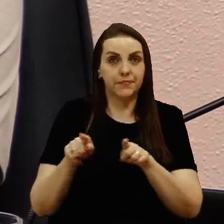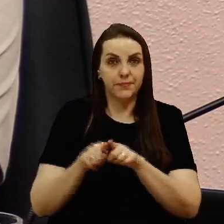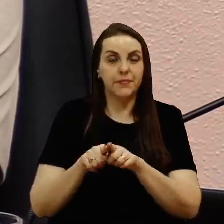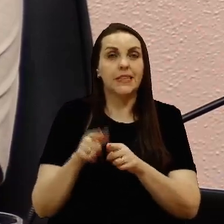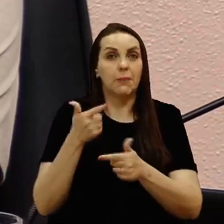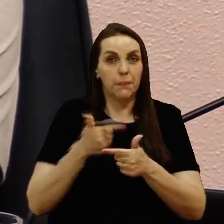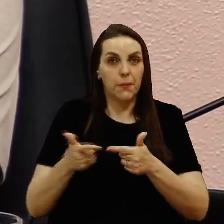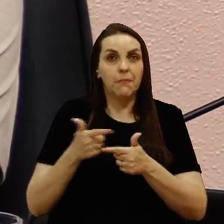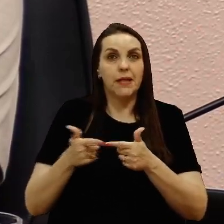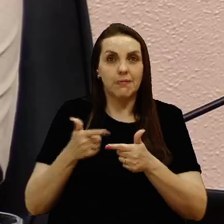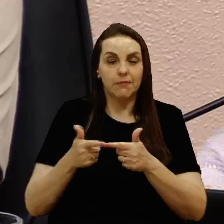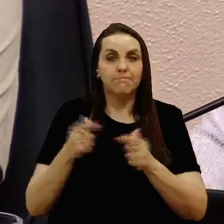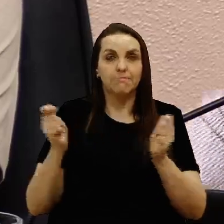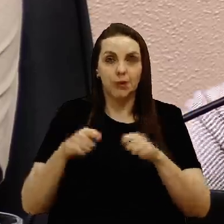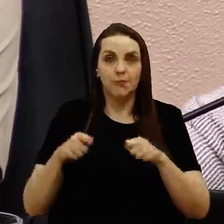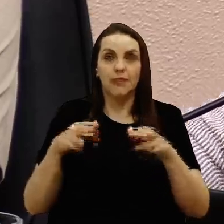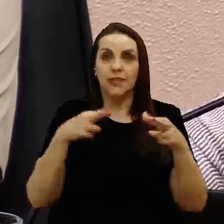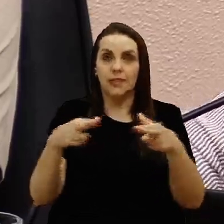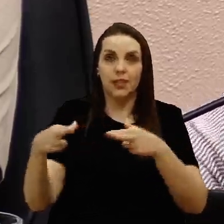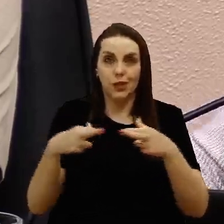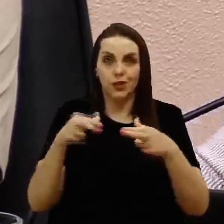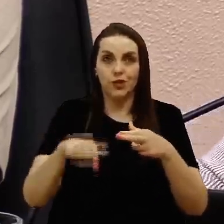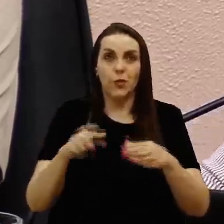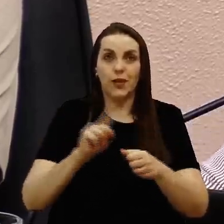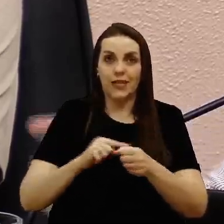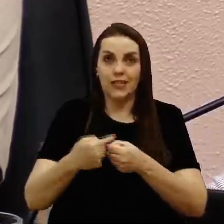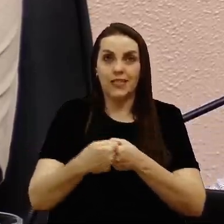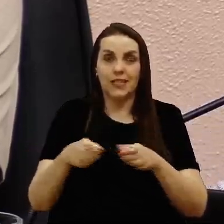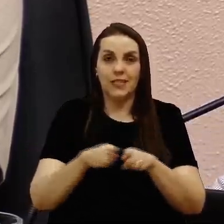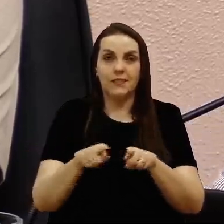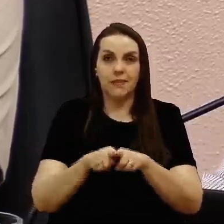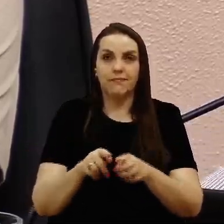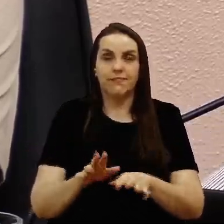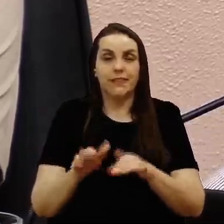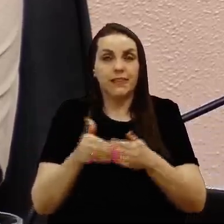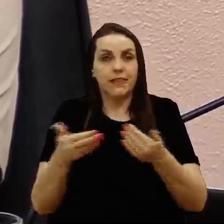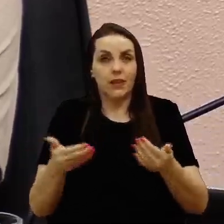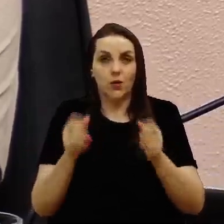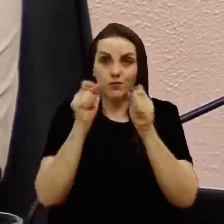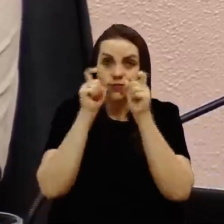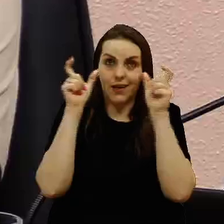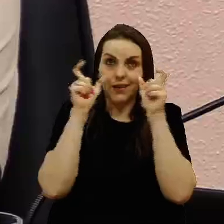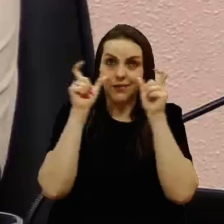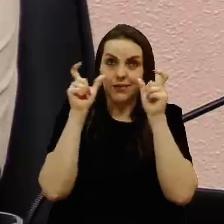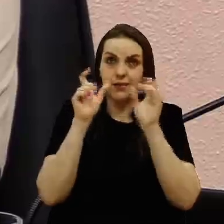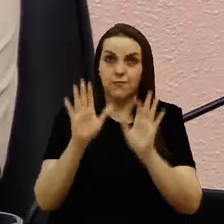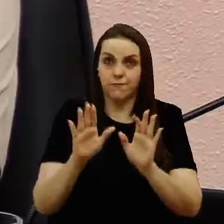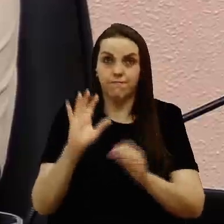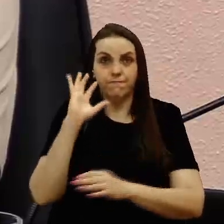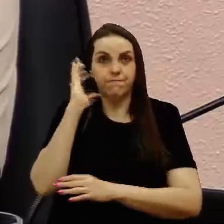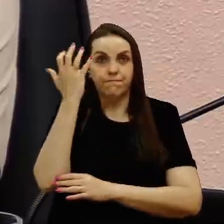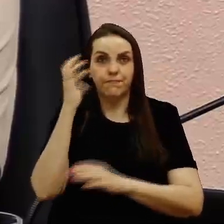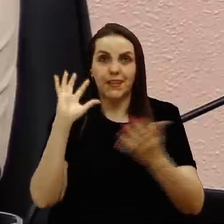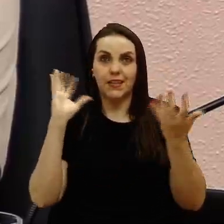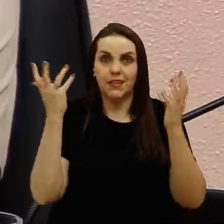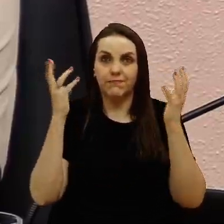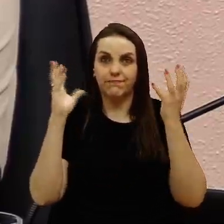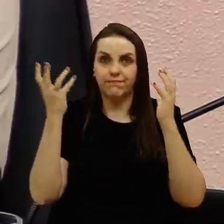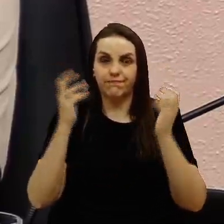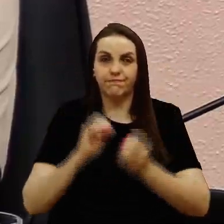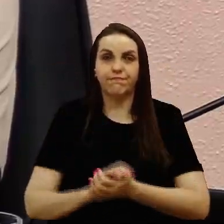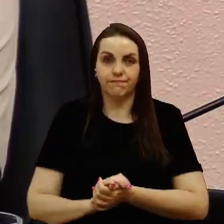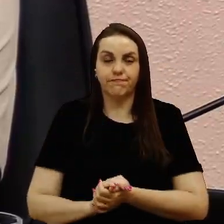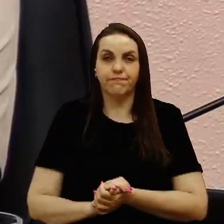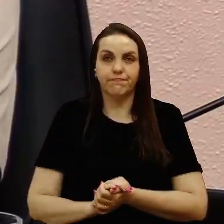na nossa região e na nossa cidade. Então, fiquemos atentos com essa situação. Com a